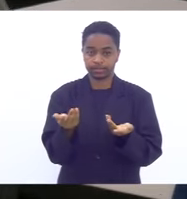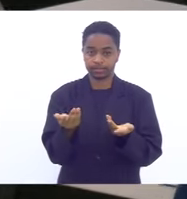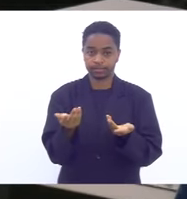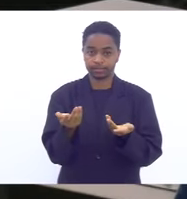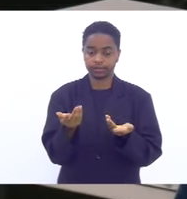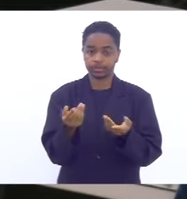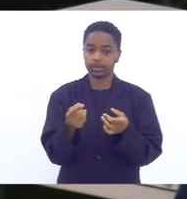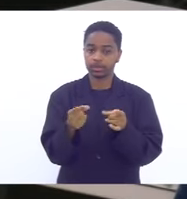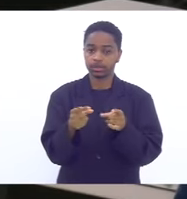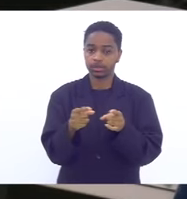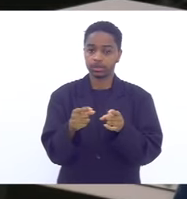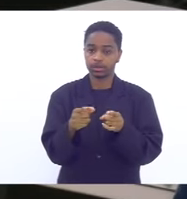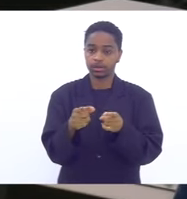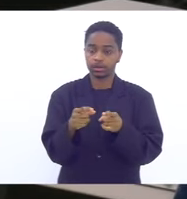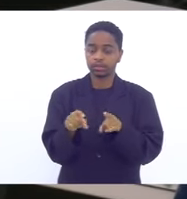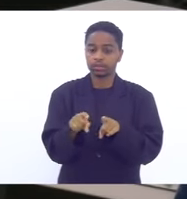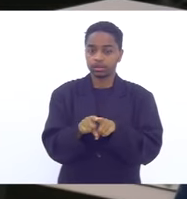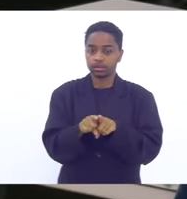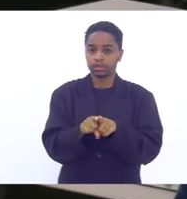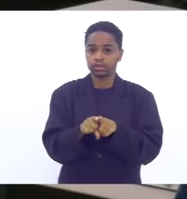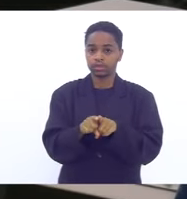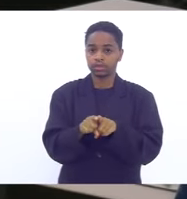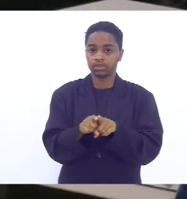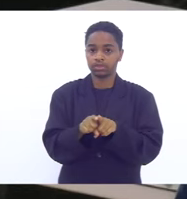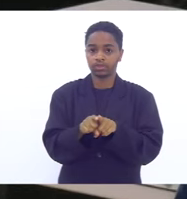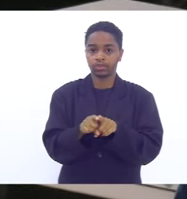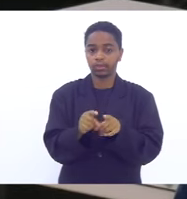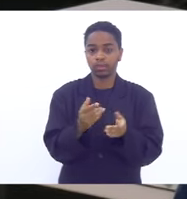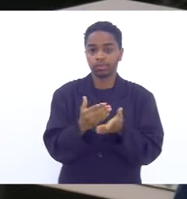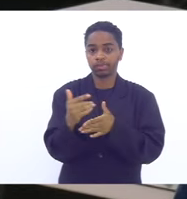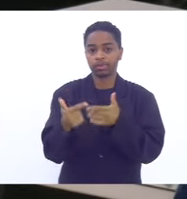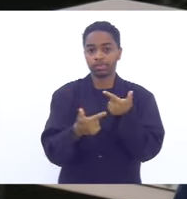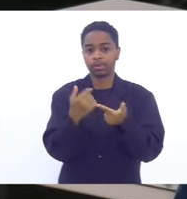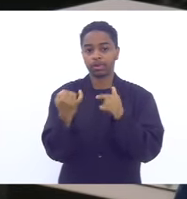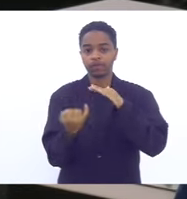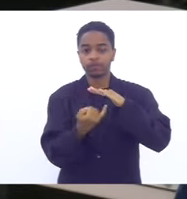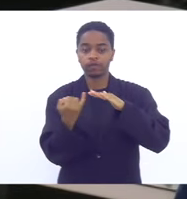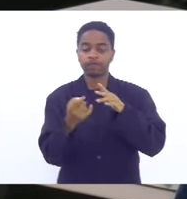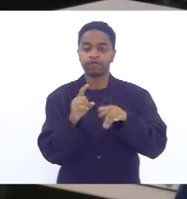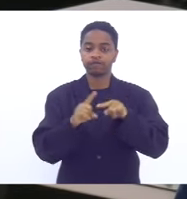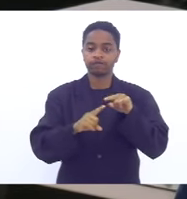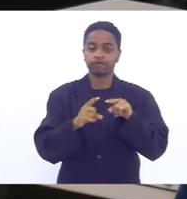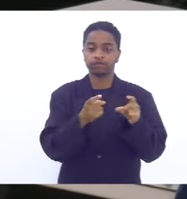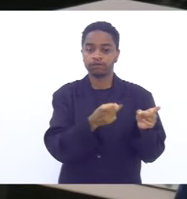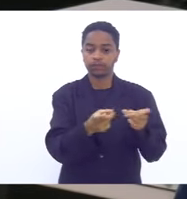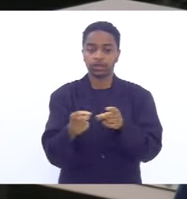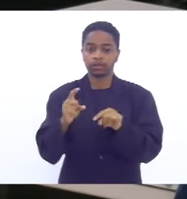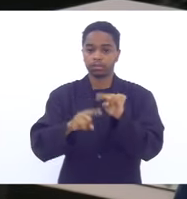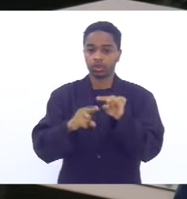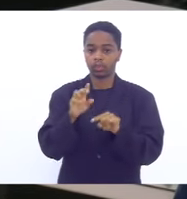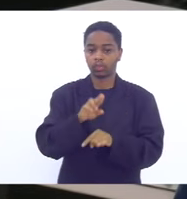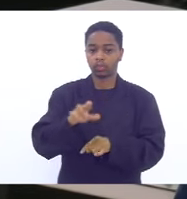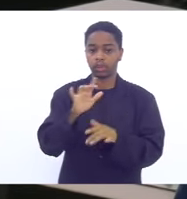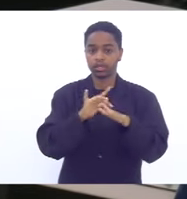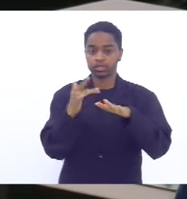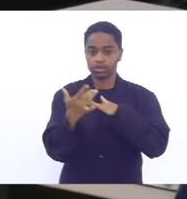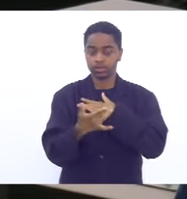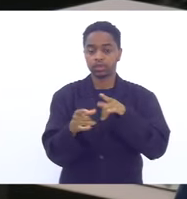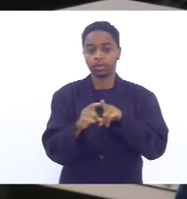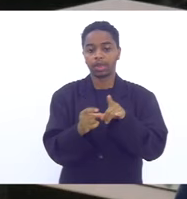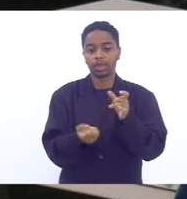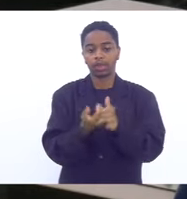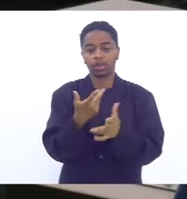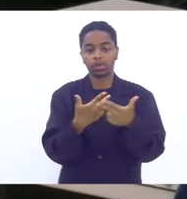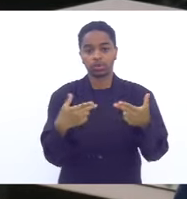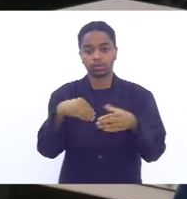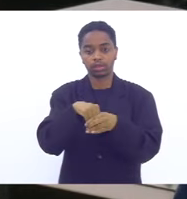se tornaram um trabalhador, né, informal, vendendo seus produtos através de rede social, criando seu produto em casa,